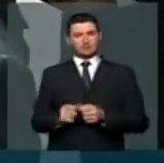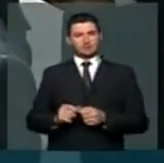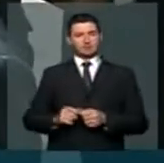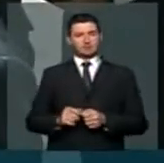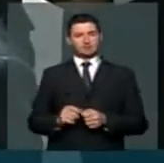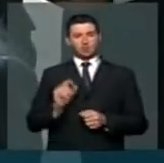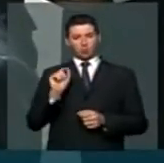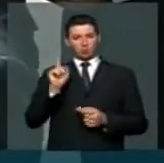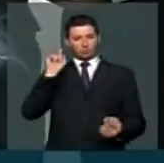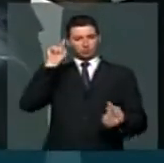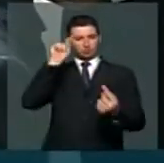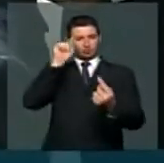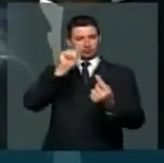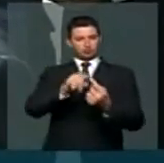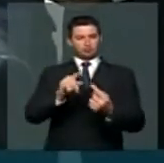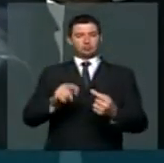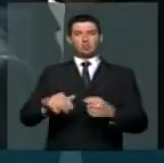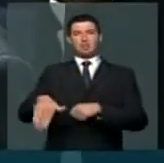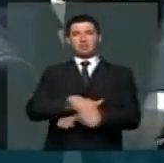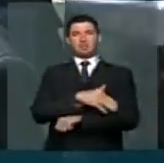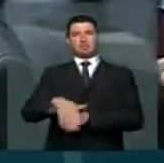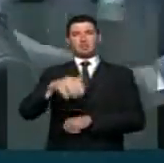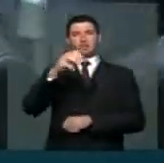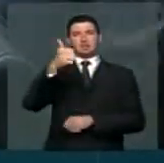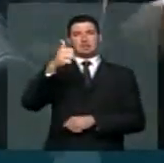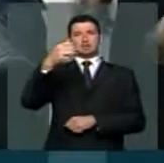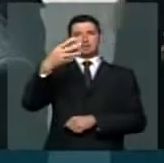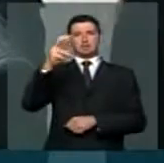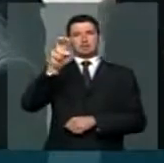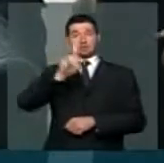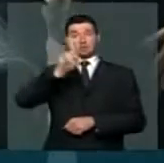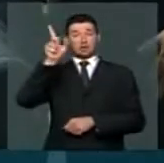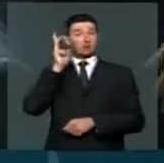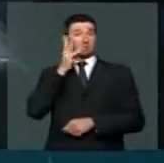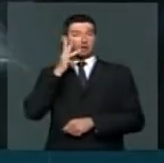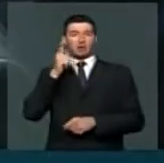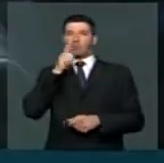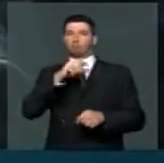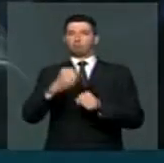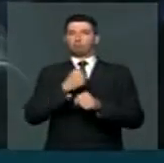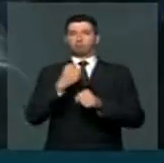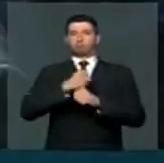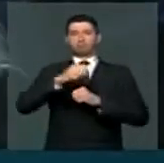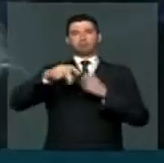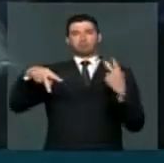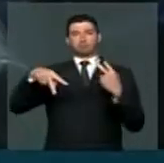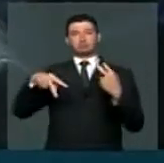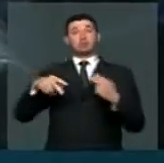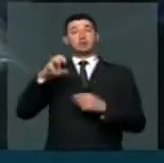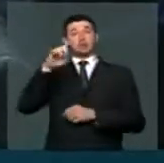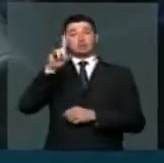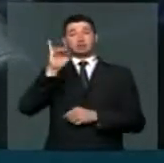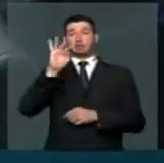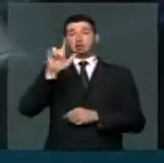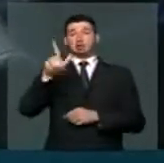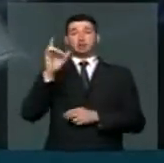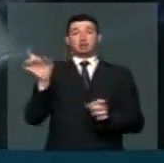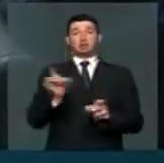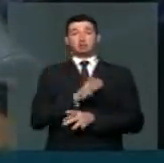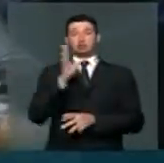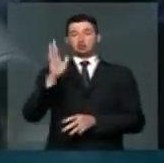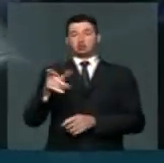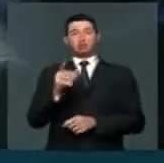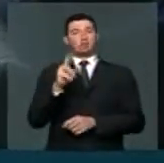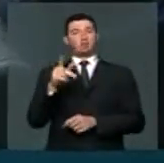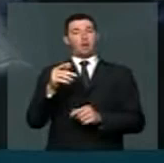busca da duplicação da BR-135 no Maranhão saiu, o edital está na rua. E não é só um